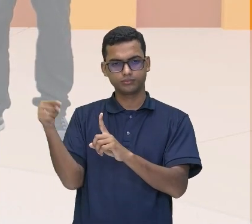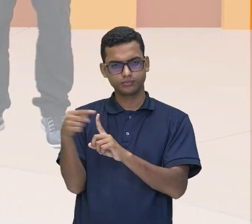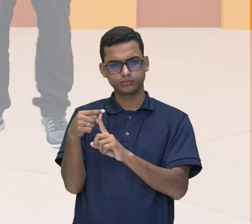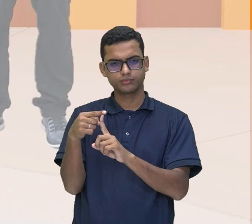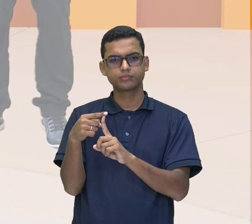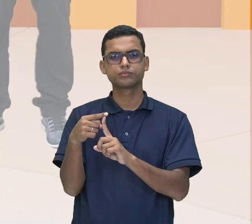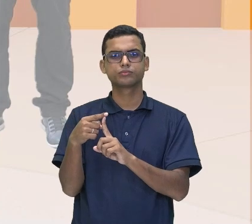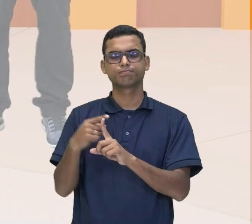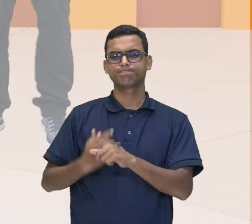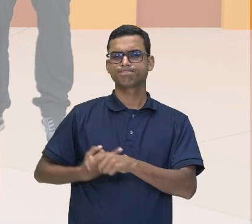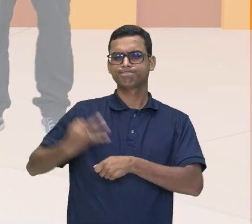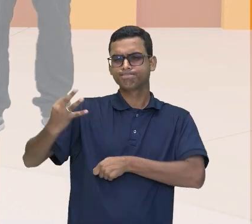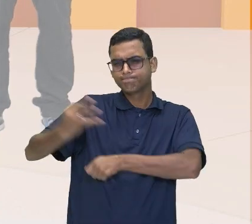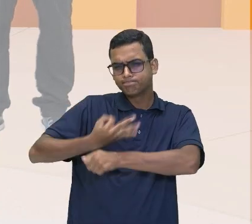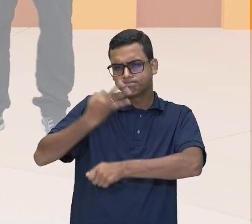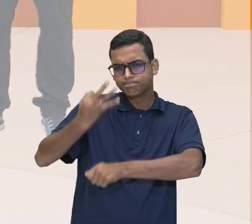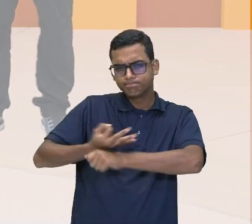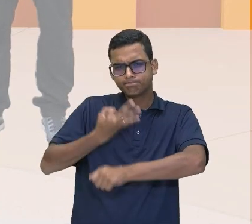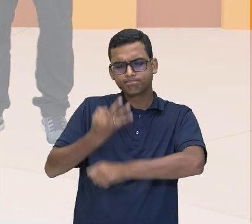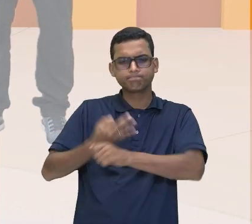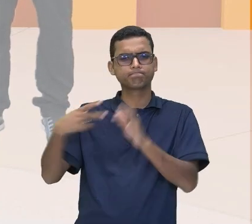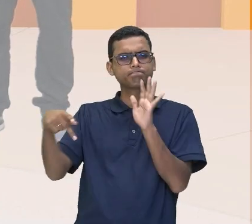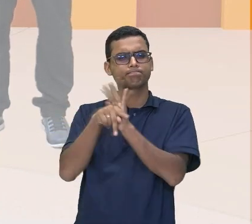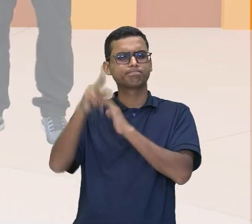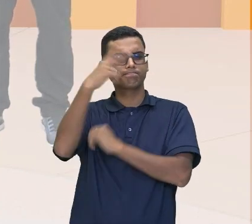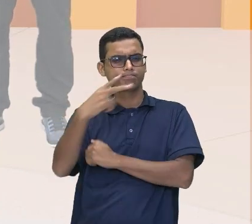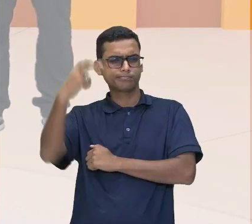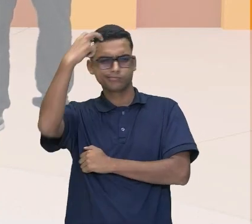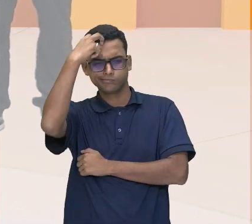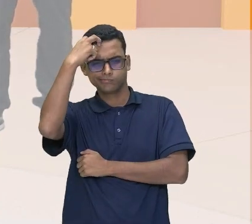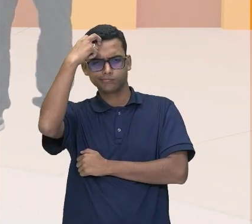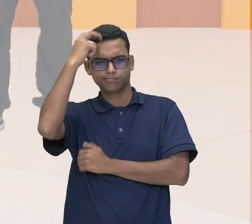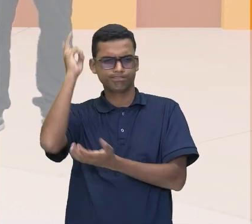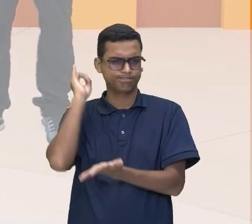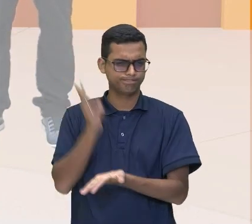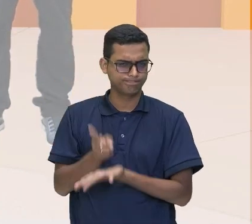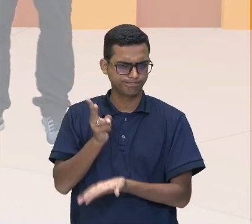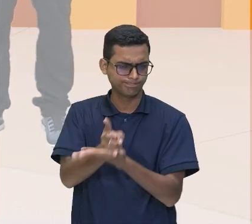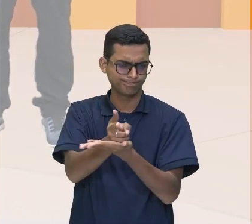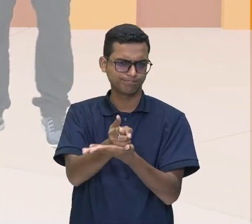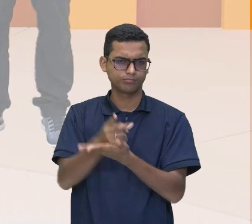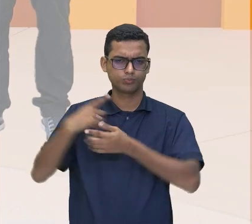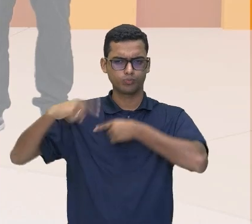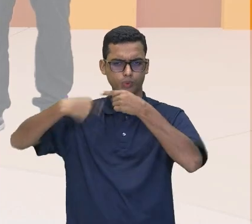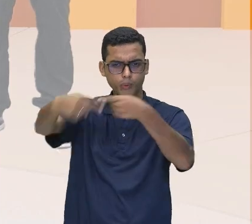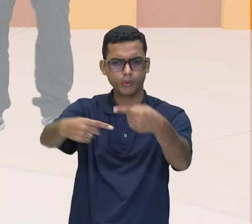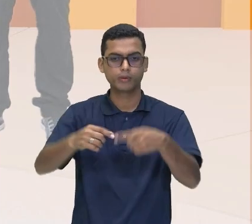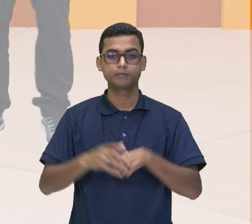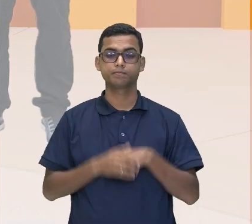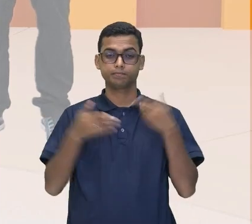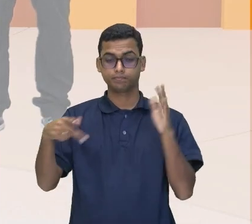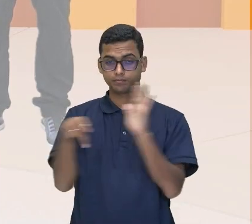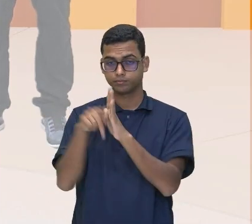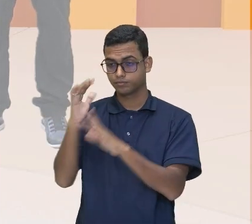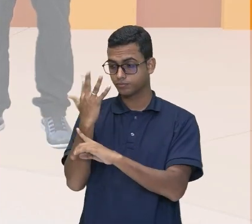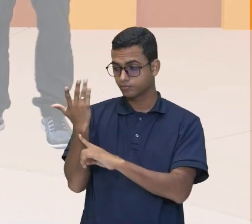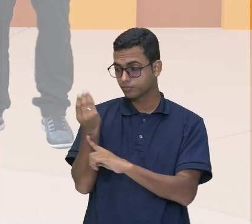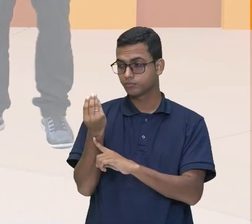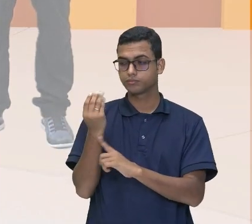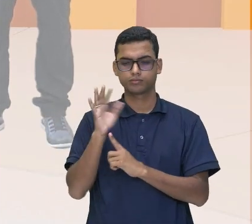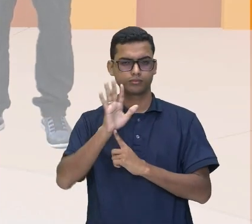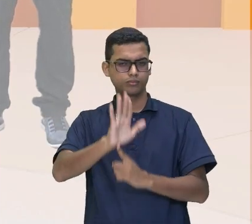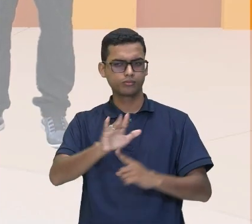falar sobre isso agora, olha só. Então, a arte, além de tudo isso que ela revela, que ela